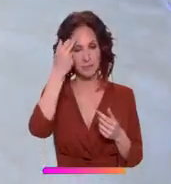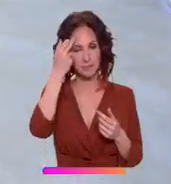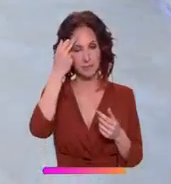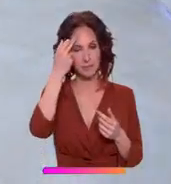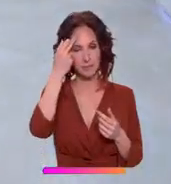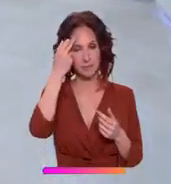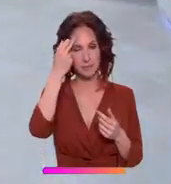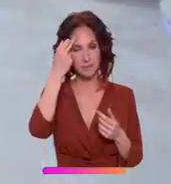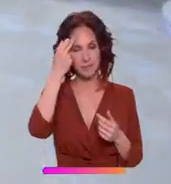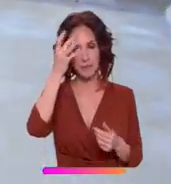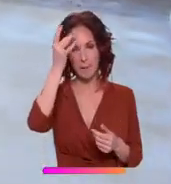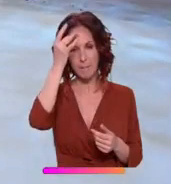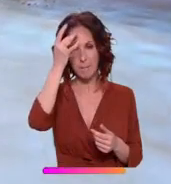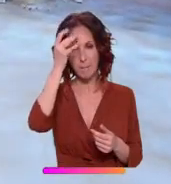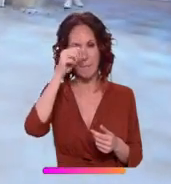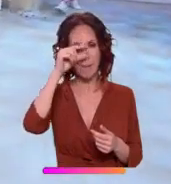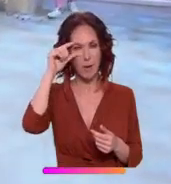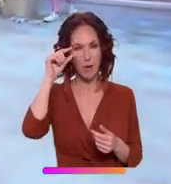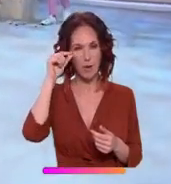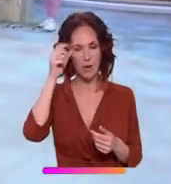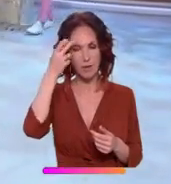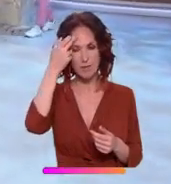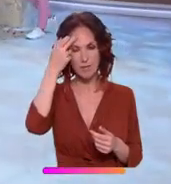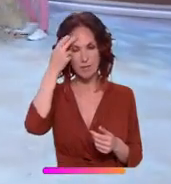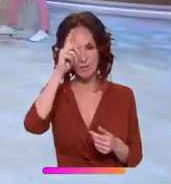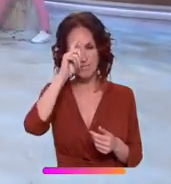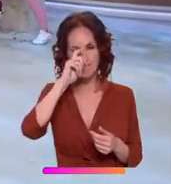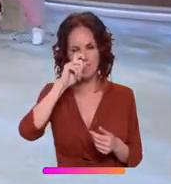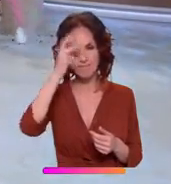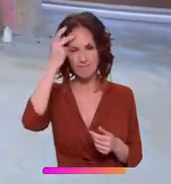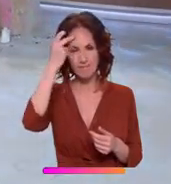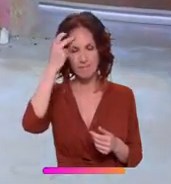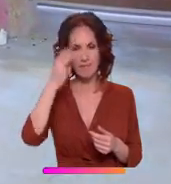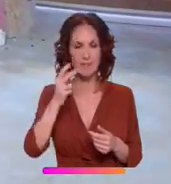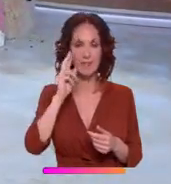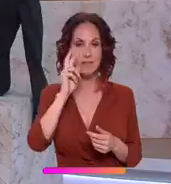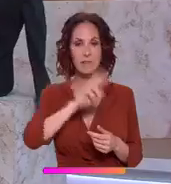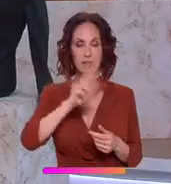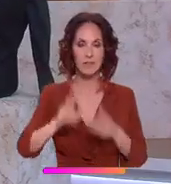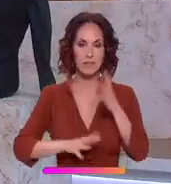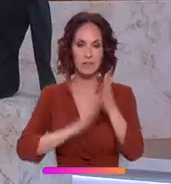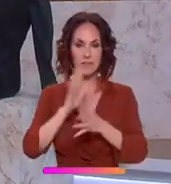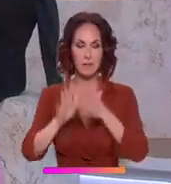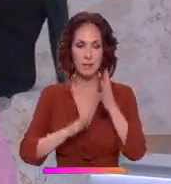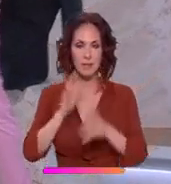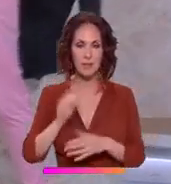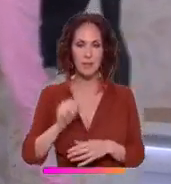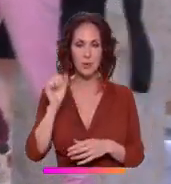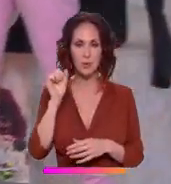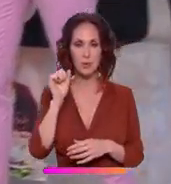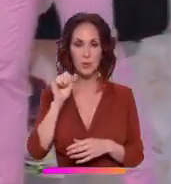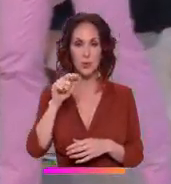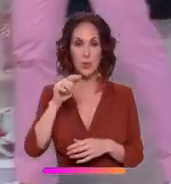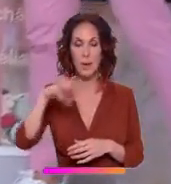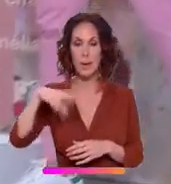dar ao vencedor uma visita à fábrica do nosso querido Marco Costa, que com vai privar com